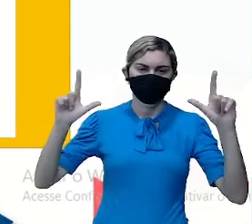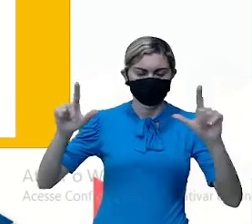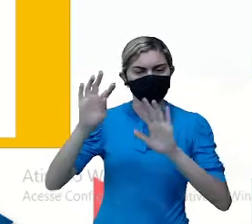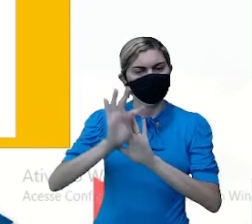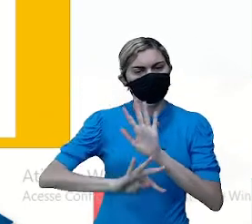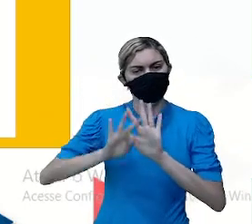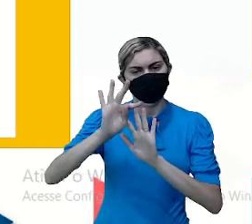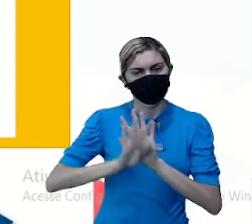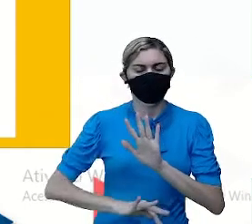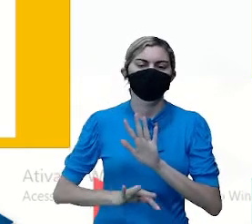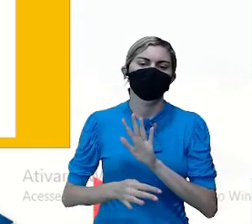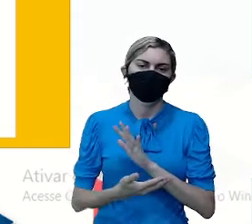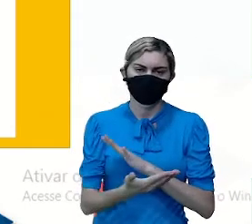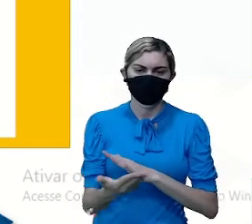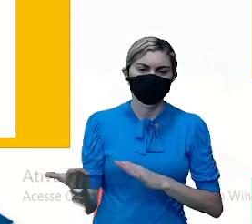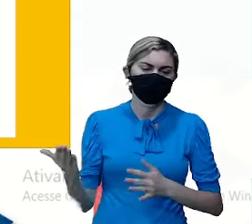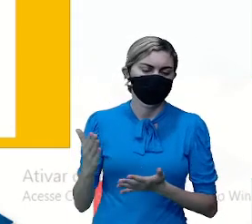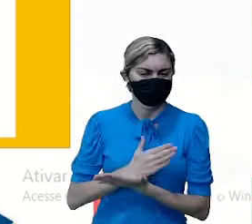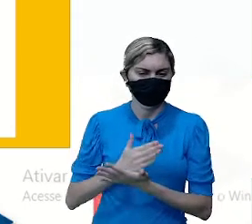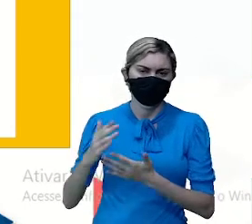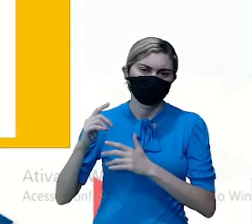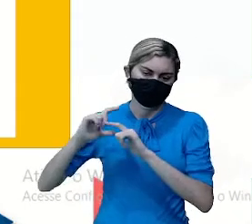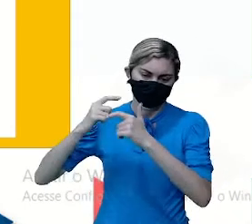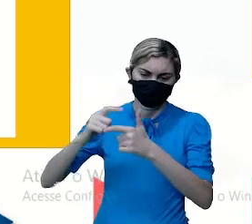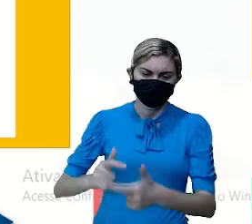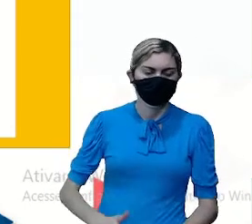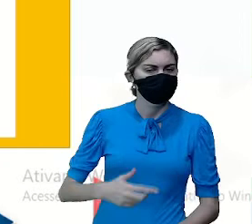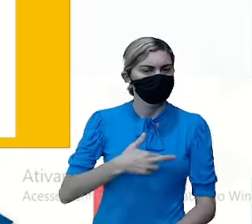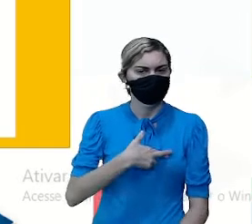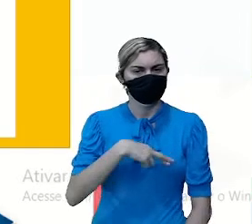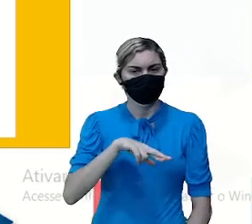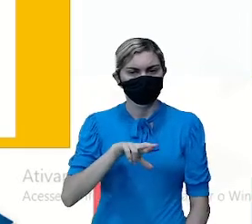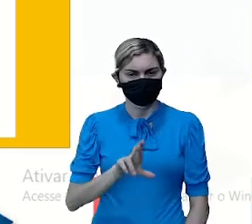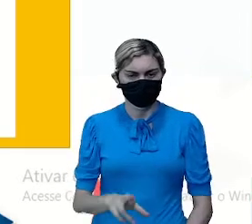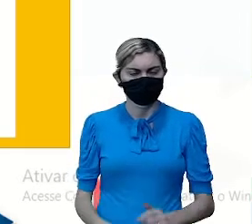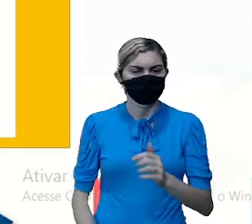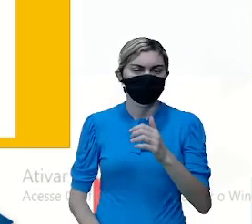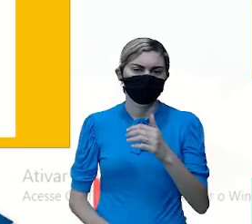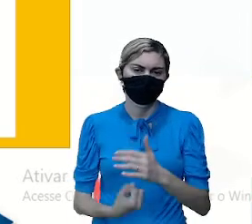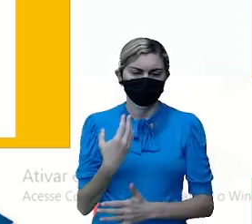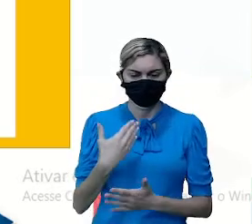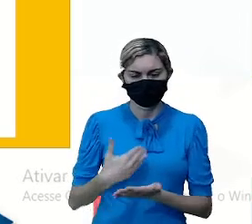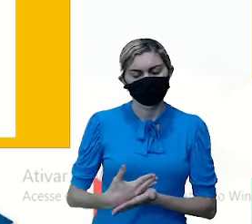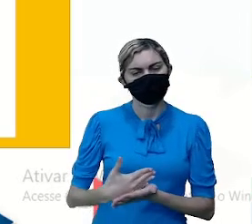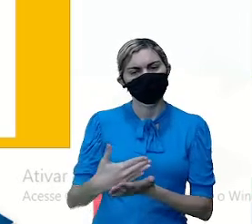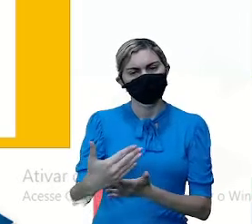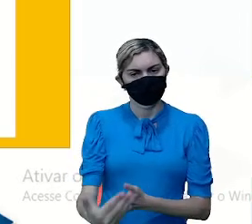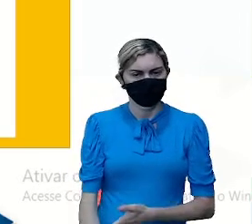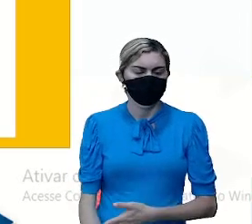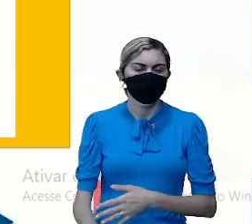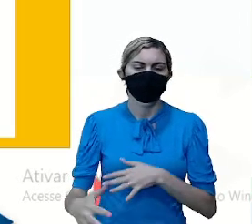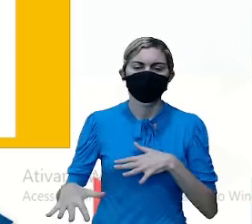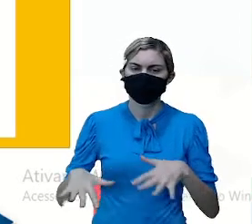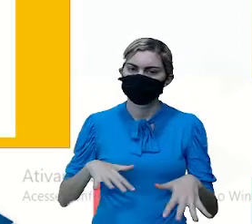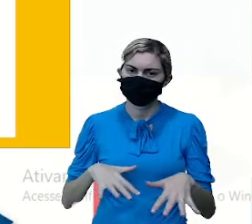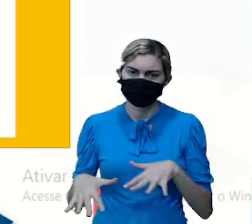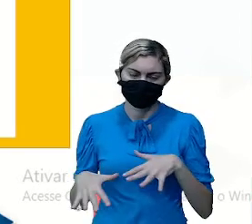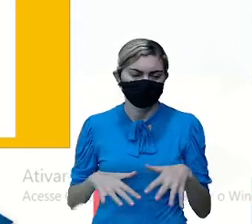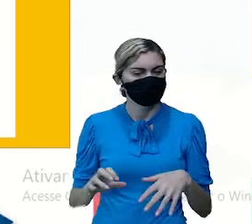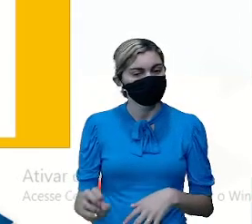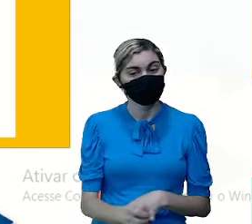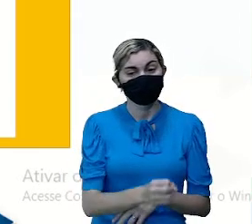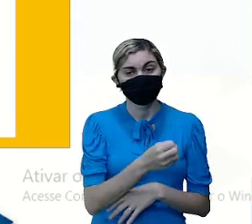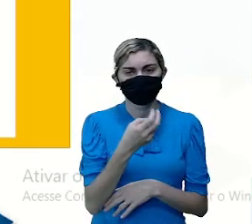textos sagrados para algumas tradições religiosas são criados a partir da manifestação ou